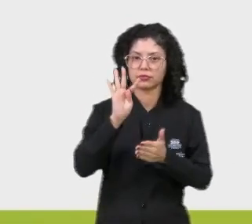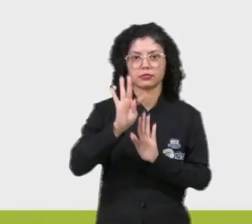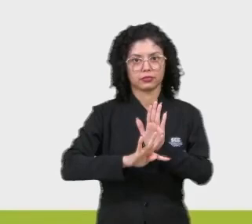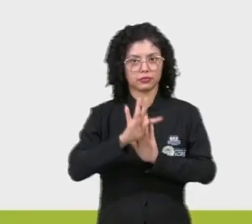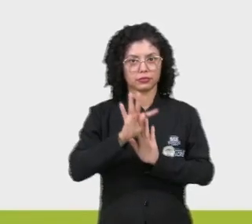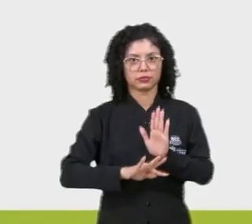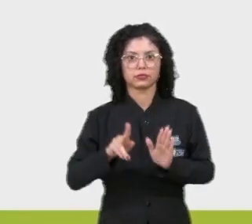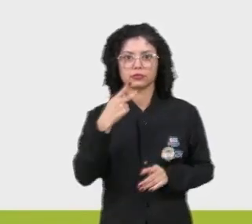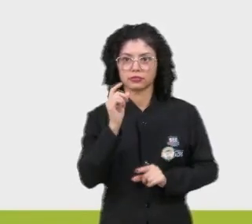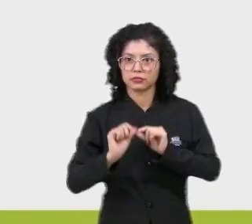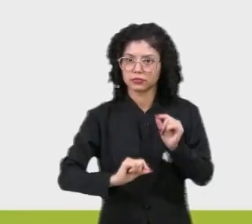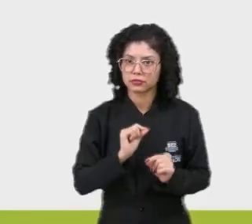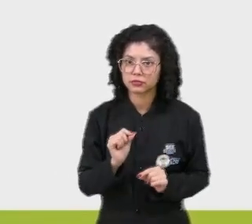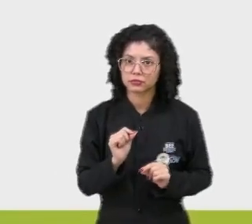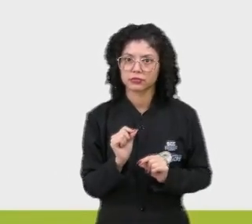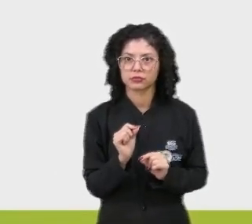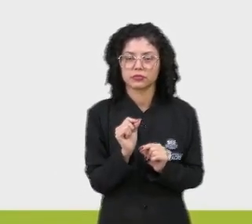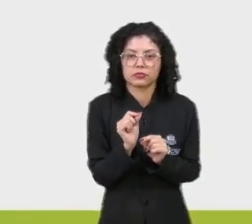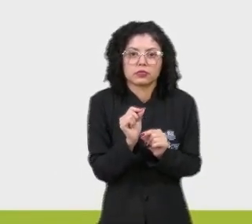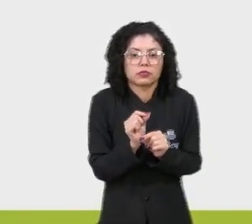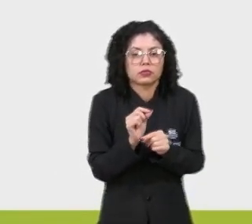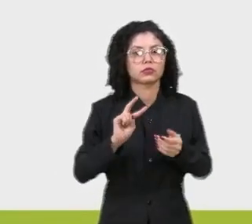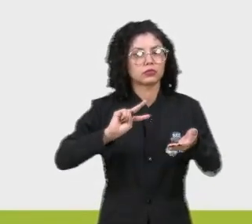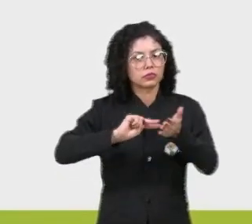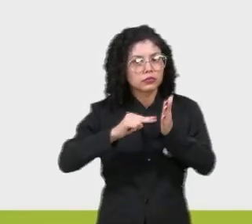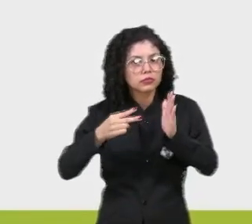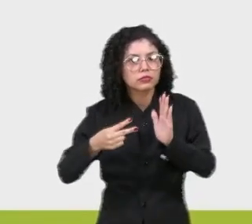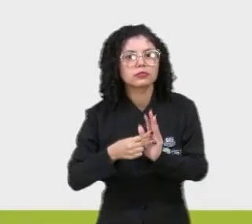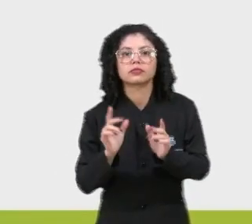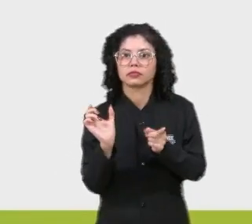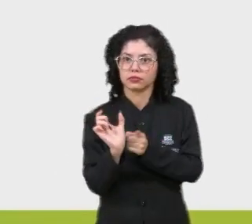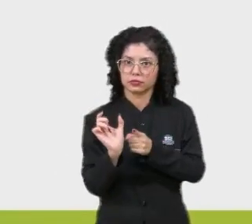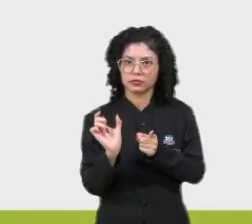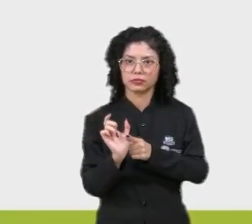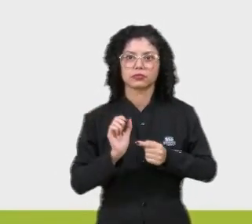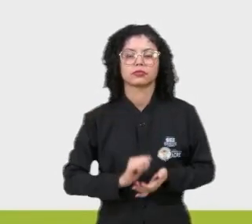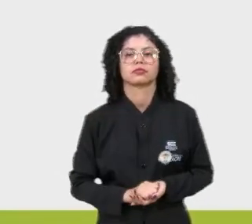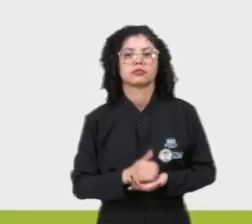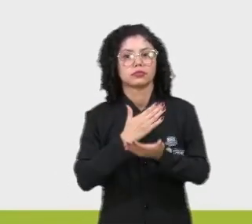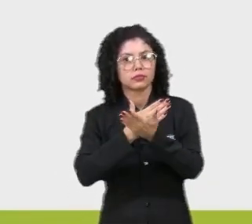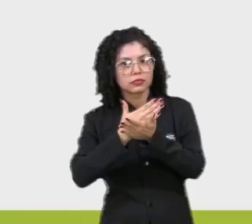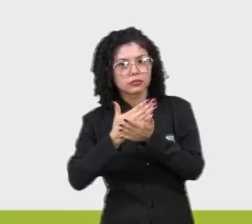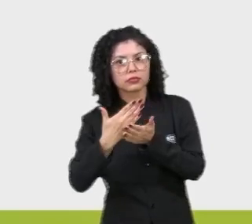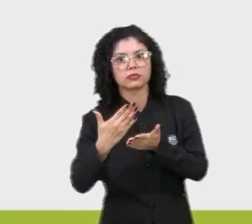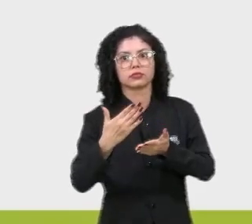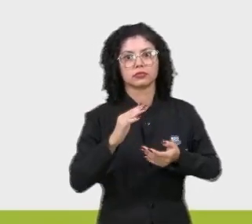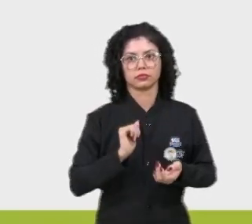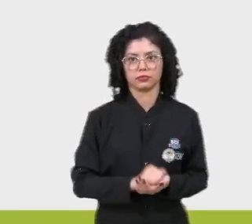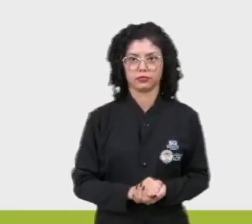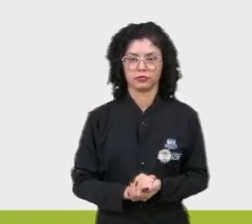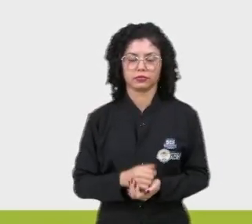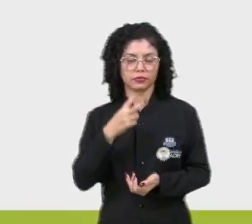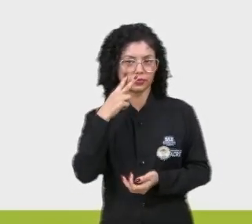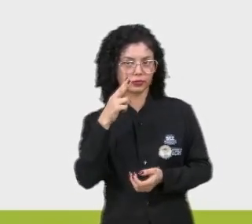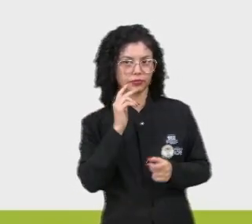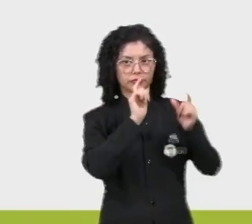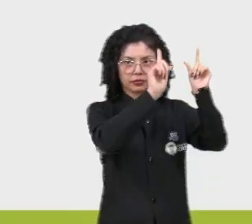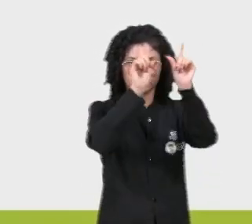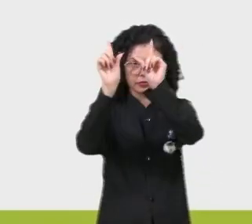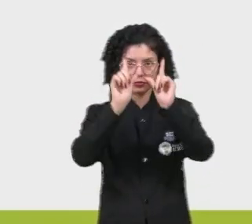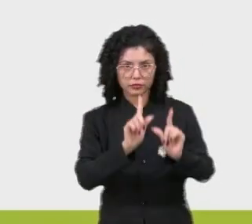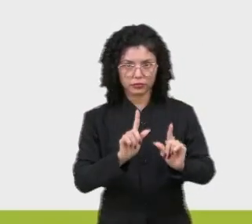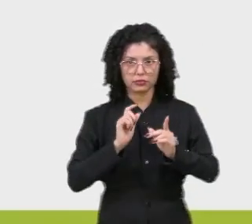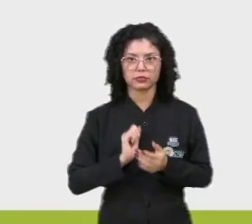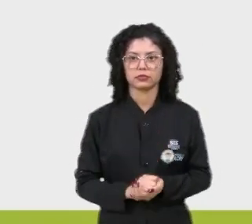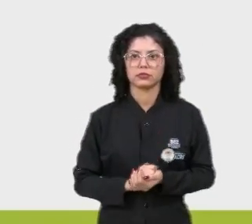texto nós vamos falar sobre o significado das palavras para dar início Aí temos aí essa tirinha